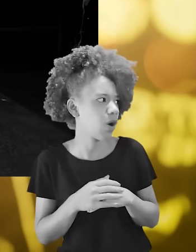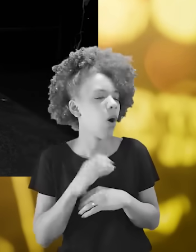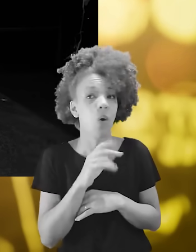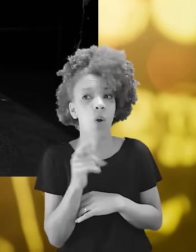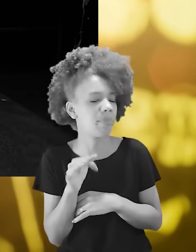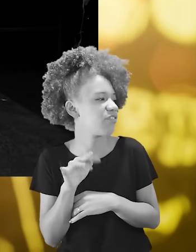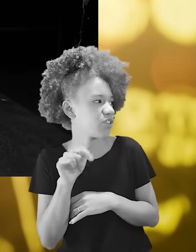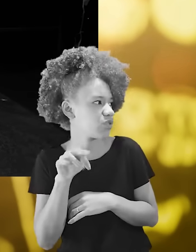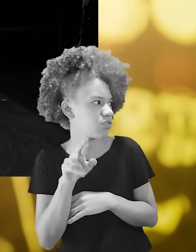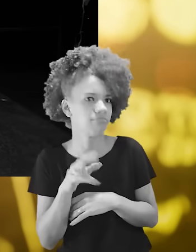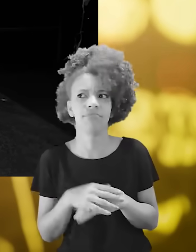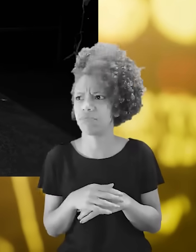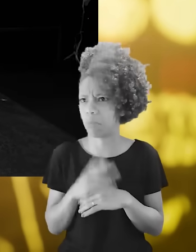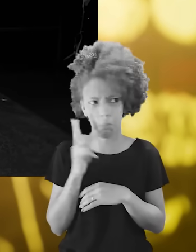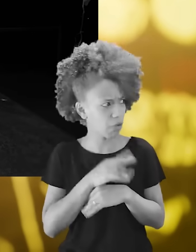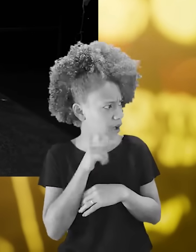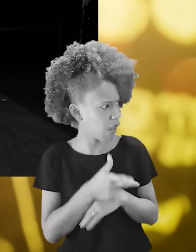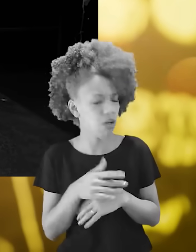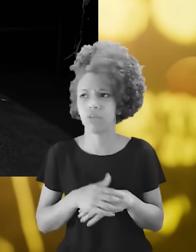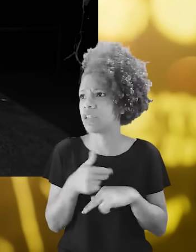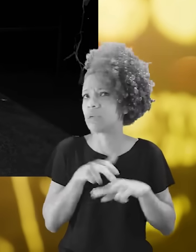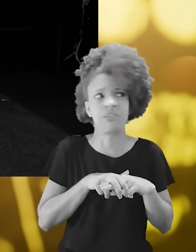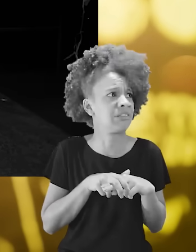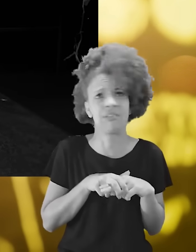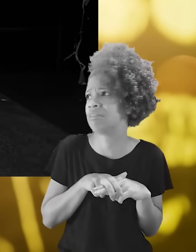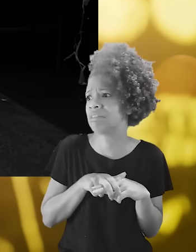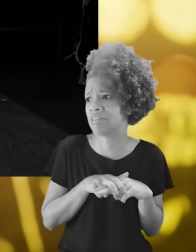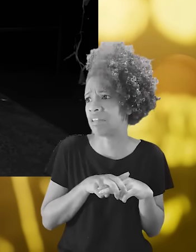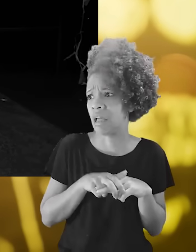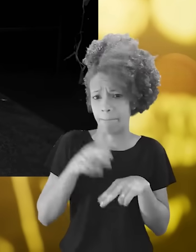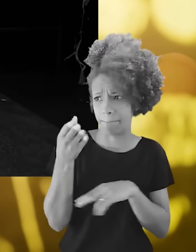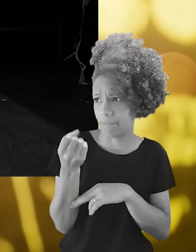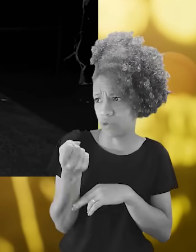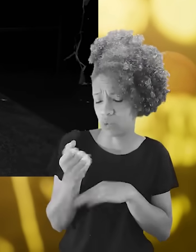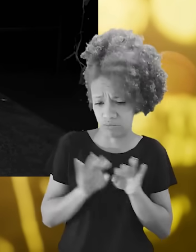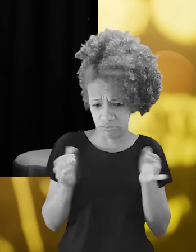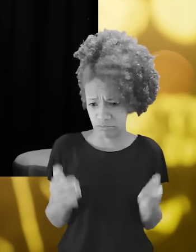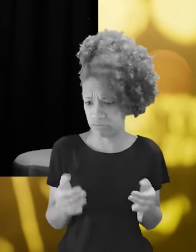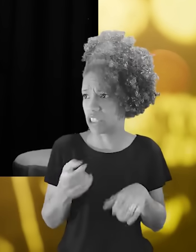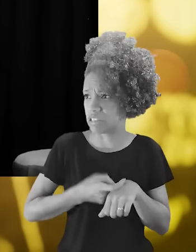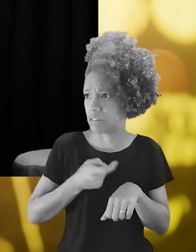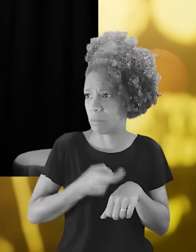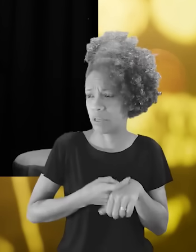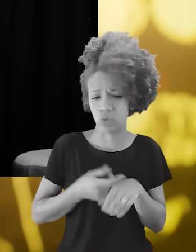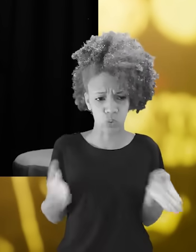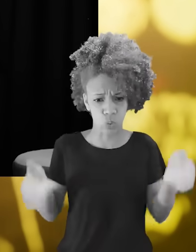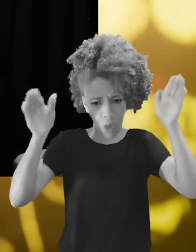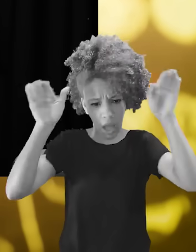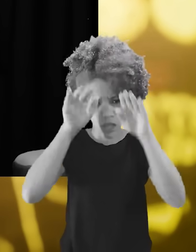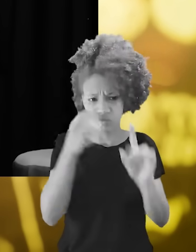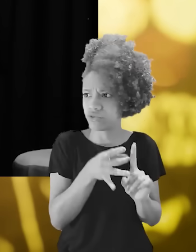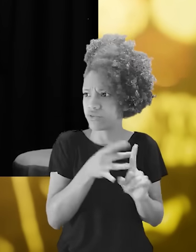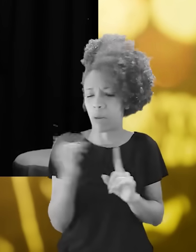é Ache que ela era mágica e eu sentada lá num banco branco de cimento numa caixa de vidro tipo